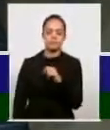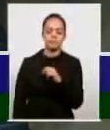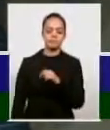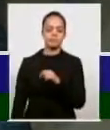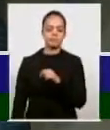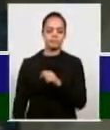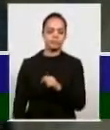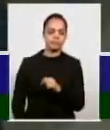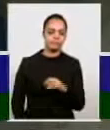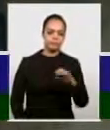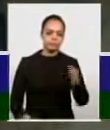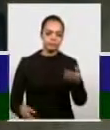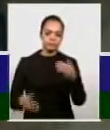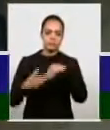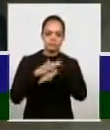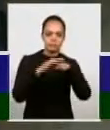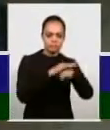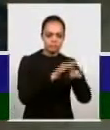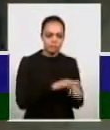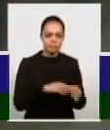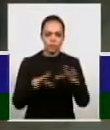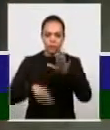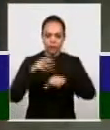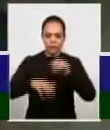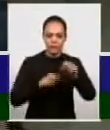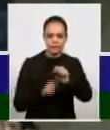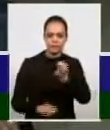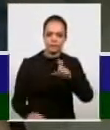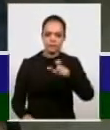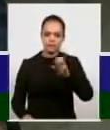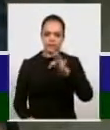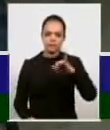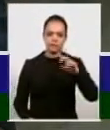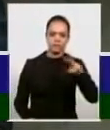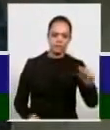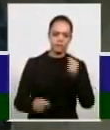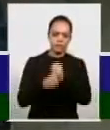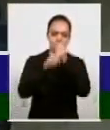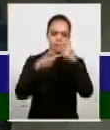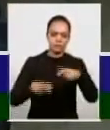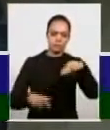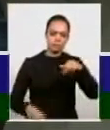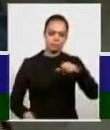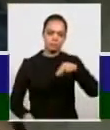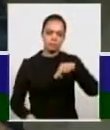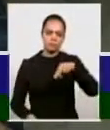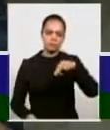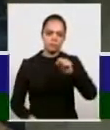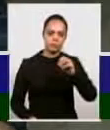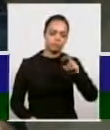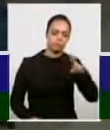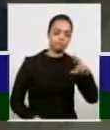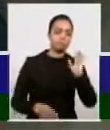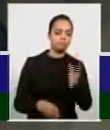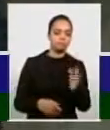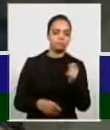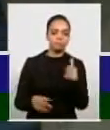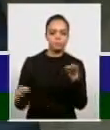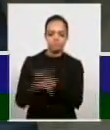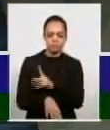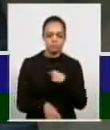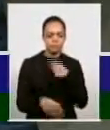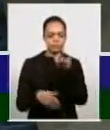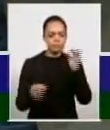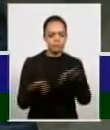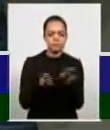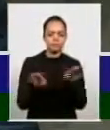o depósito de coleta seletiva que está sendo construído ali no bairro Mansur já está em fase bem adiantada. Tenho que deixar aqui